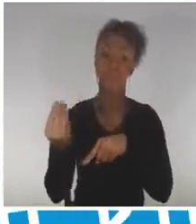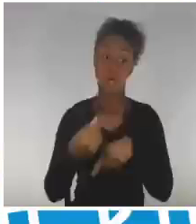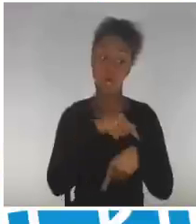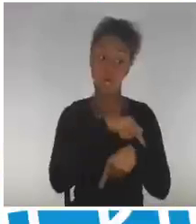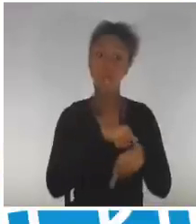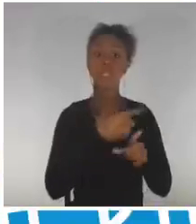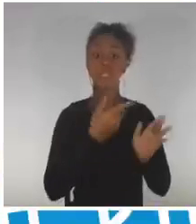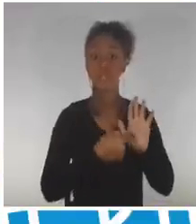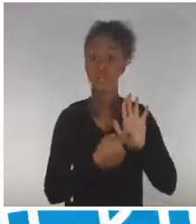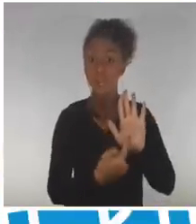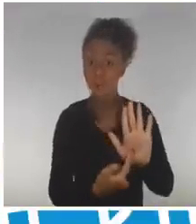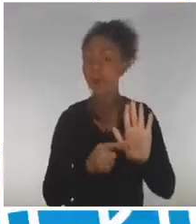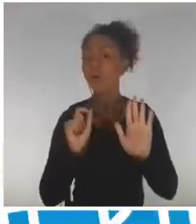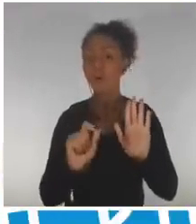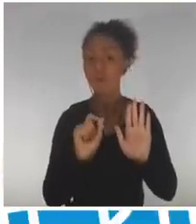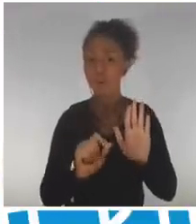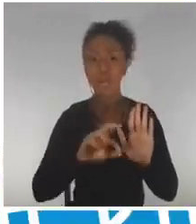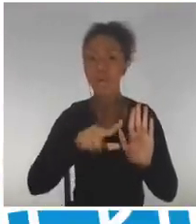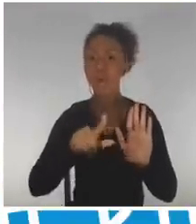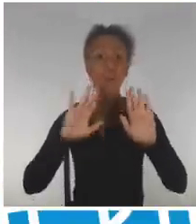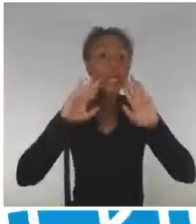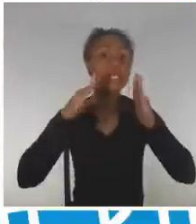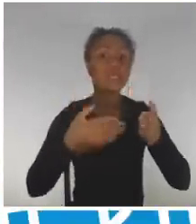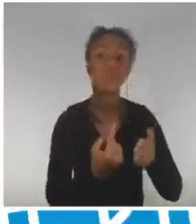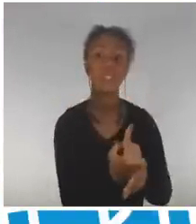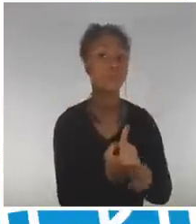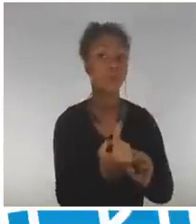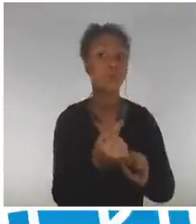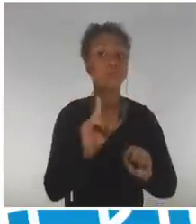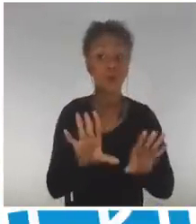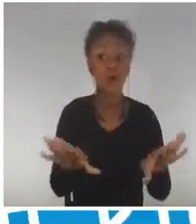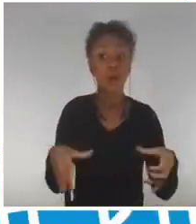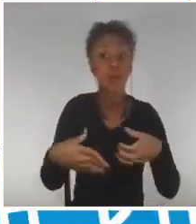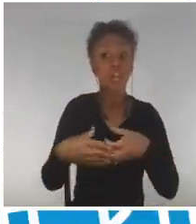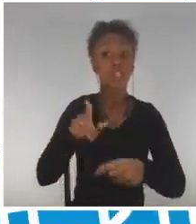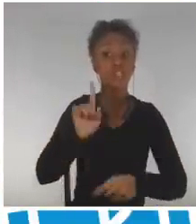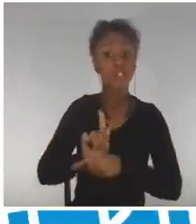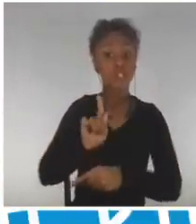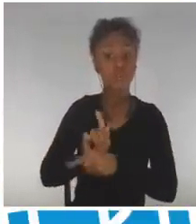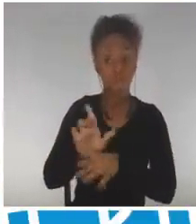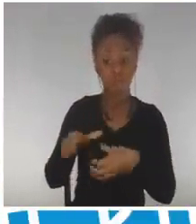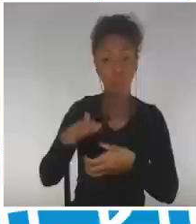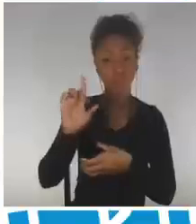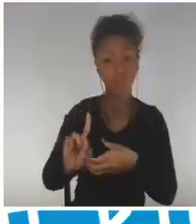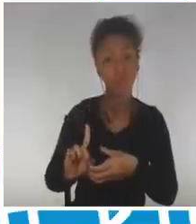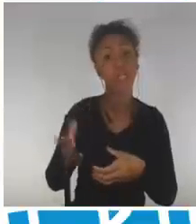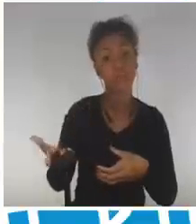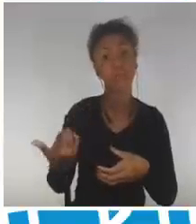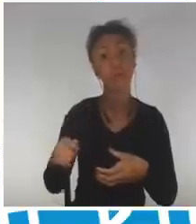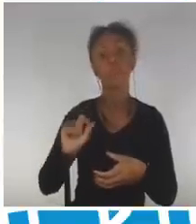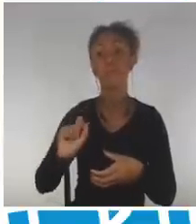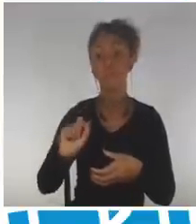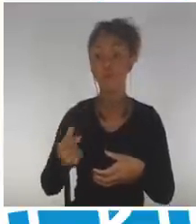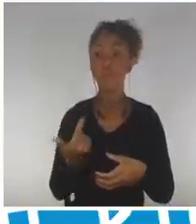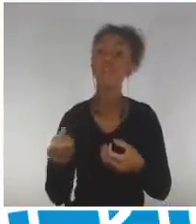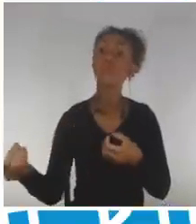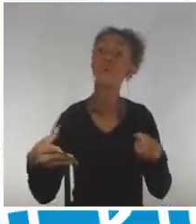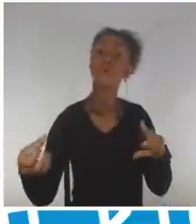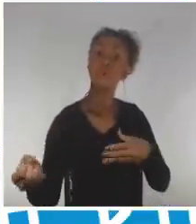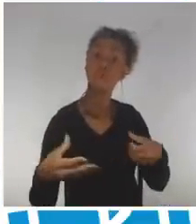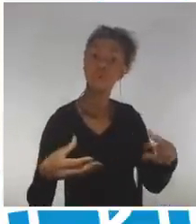é de desempenho exclusivo, é um indicador de gestão, que ele incorpore essas outras dimensões que também impactam no